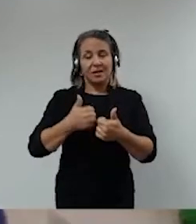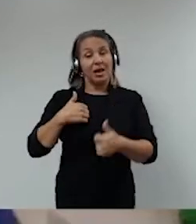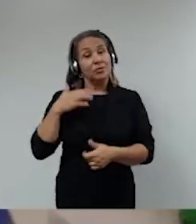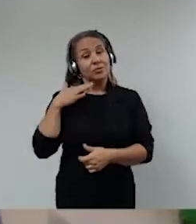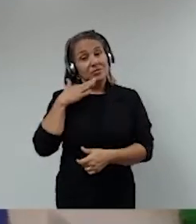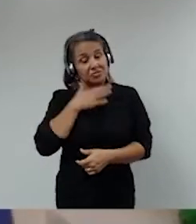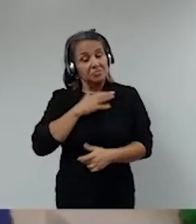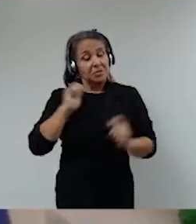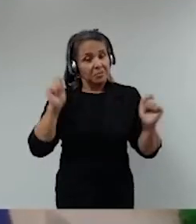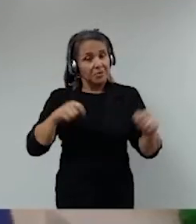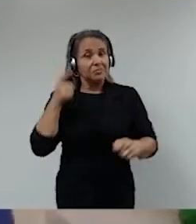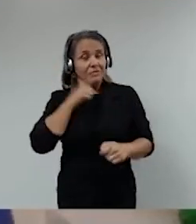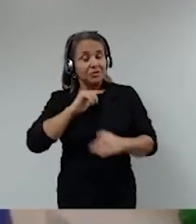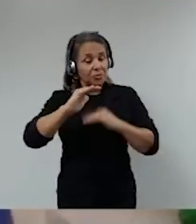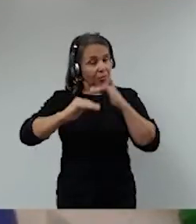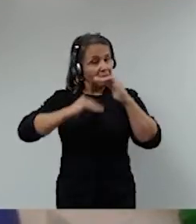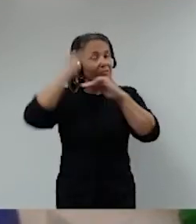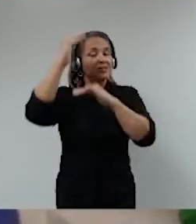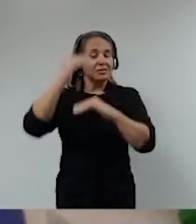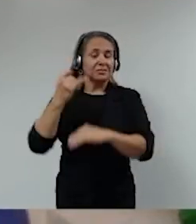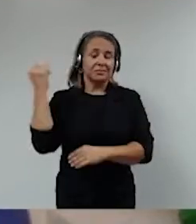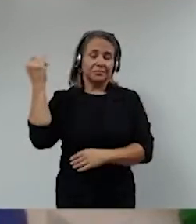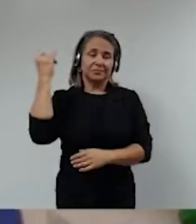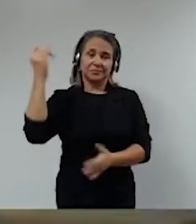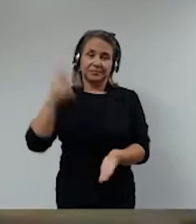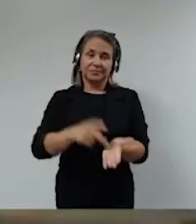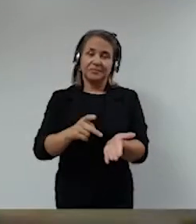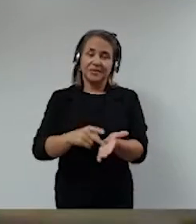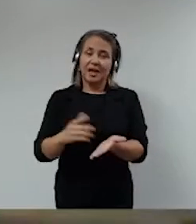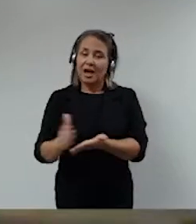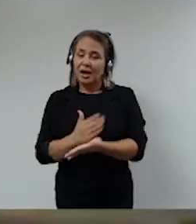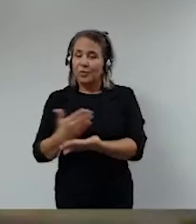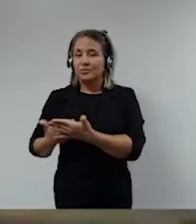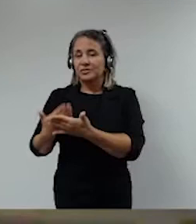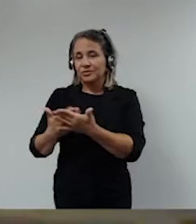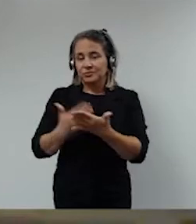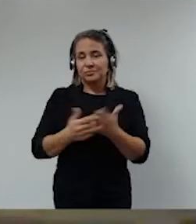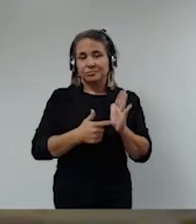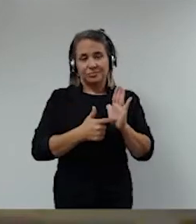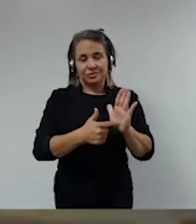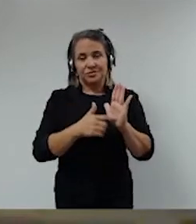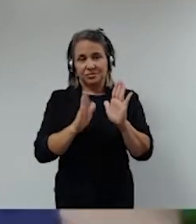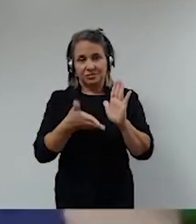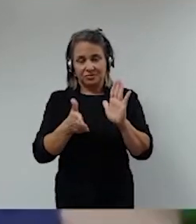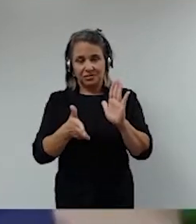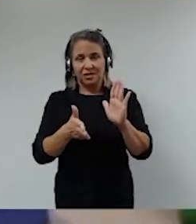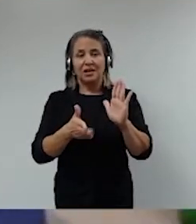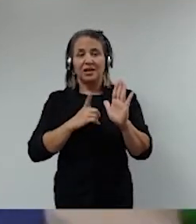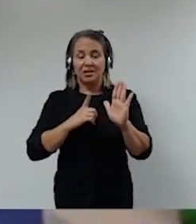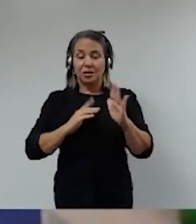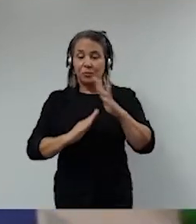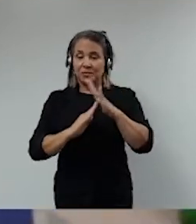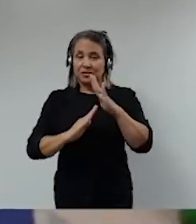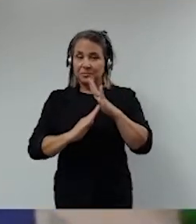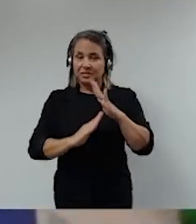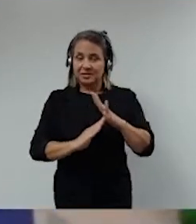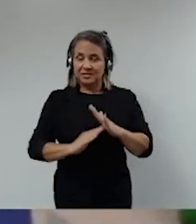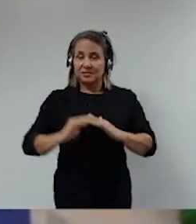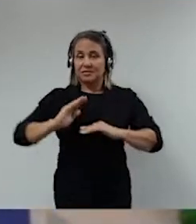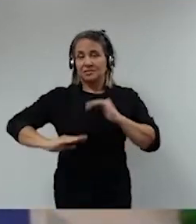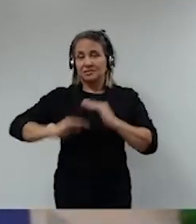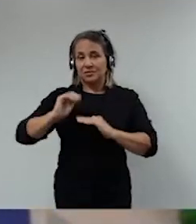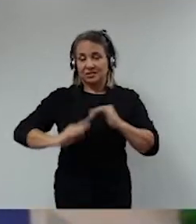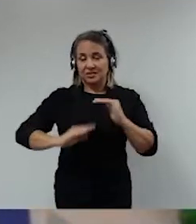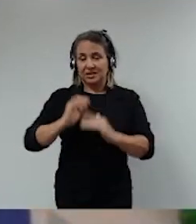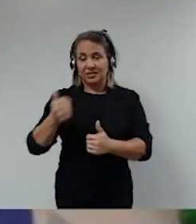é um avanço muito importante. Né? Então, alguns estudos já demonstram essa limitação na qualidade